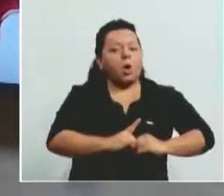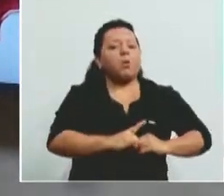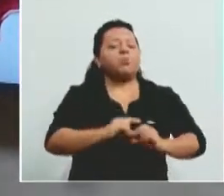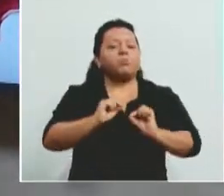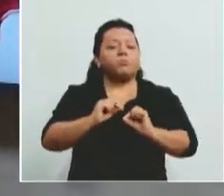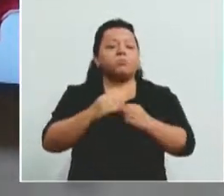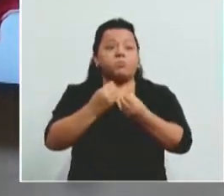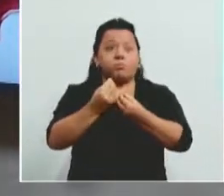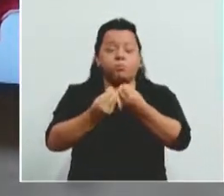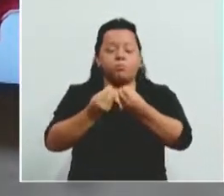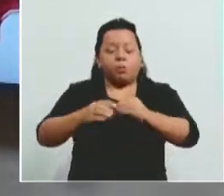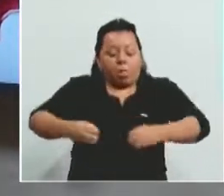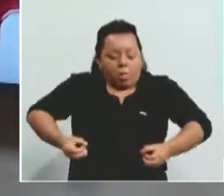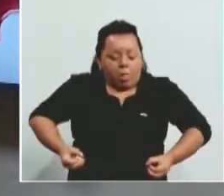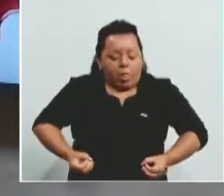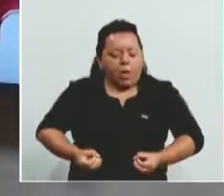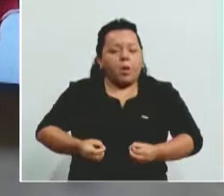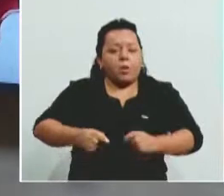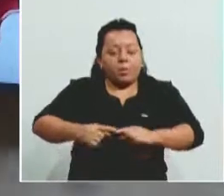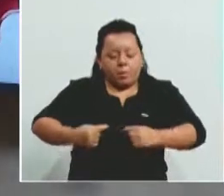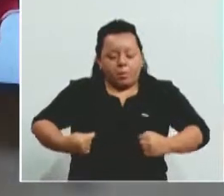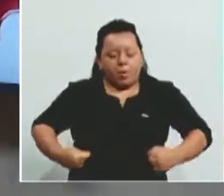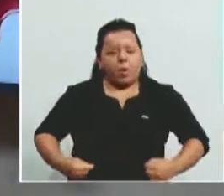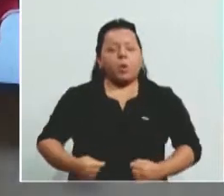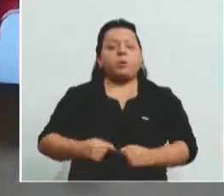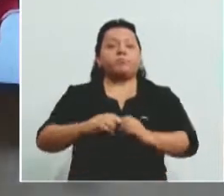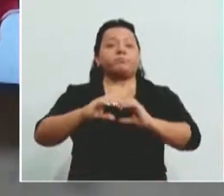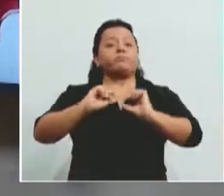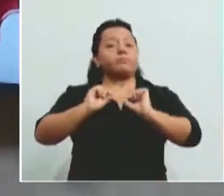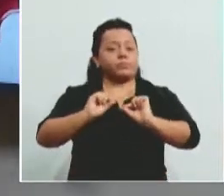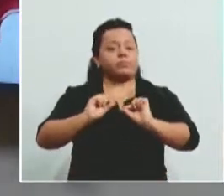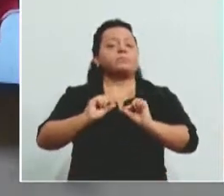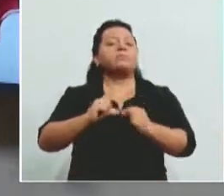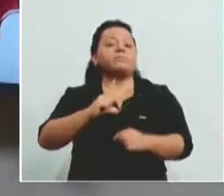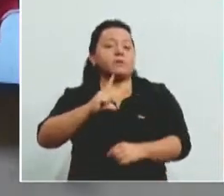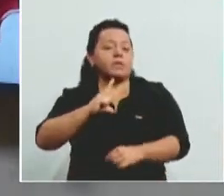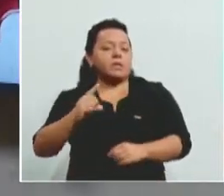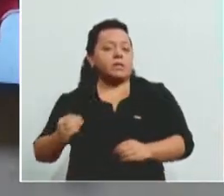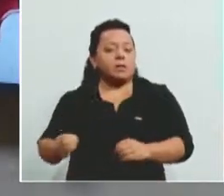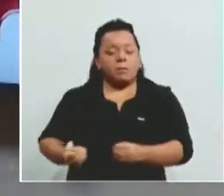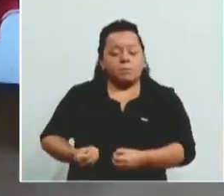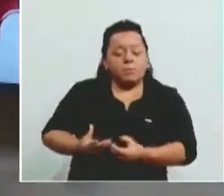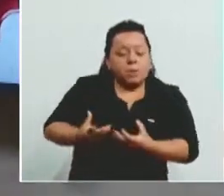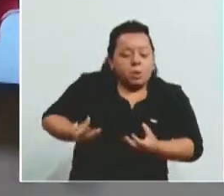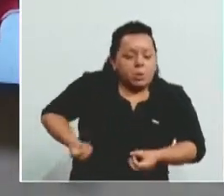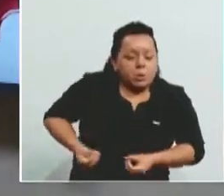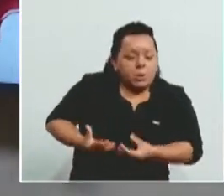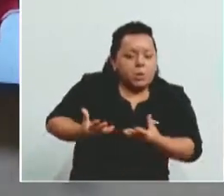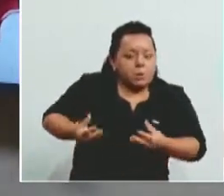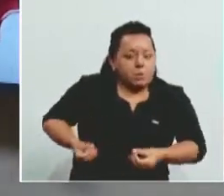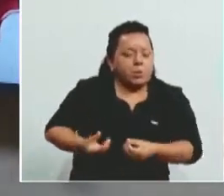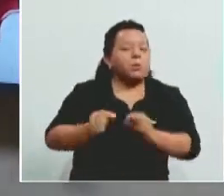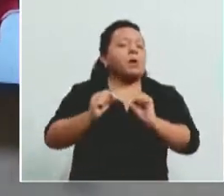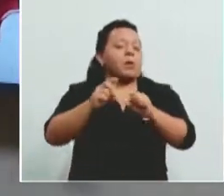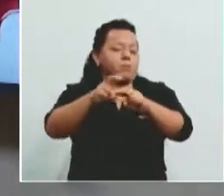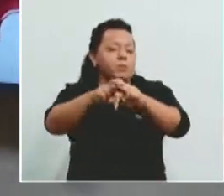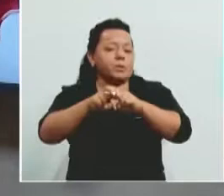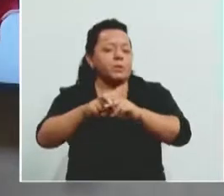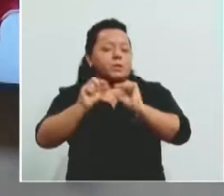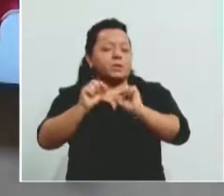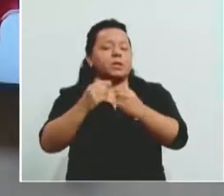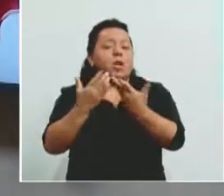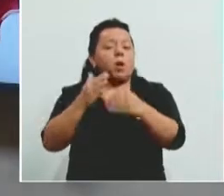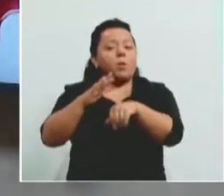esses receptores aqui fora vai responder ao estímulo de estrogênio, por isso que é uma doença estrogênio dependente.